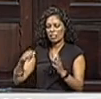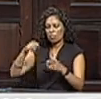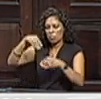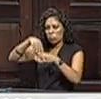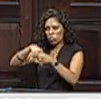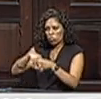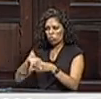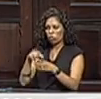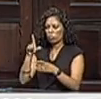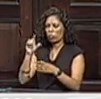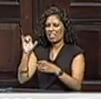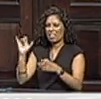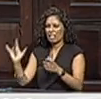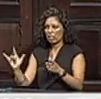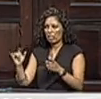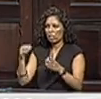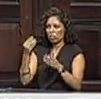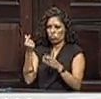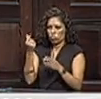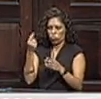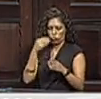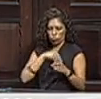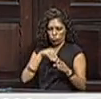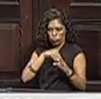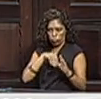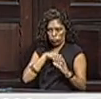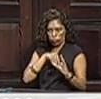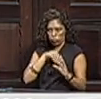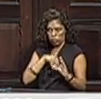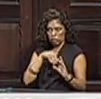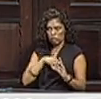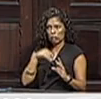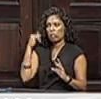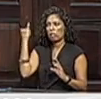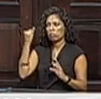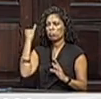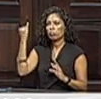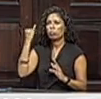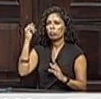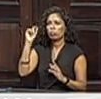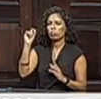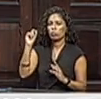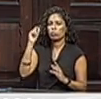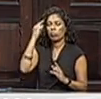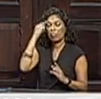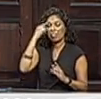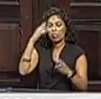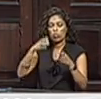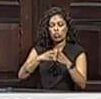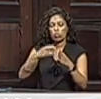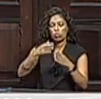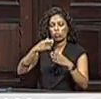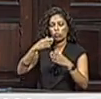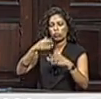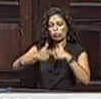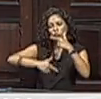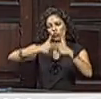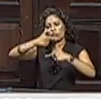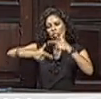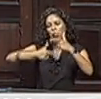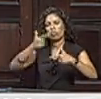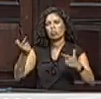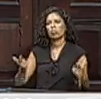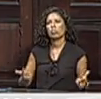relação ao piso regional de salário, quer ver essa lei observada para todos os trabalhadores. Então, ao final do texto, quando